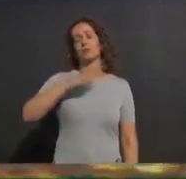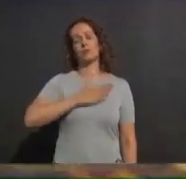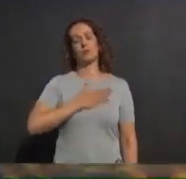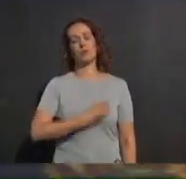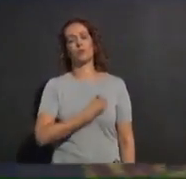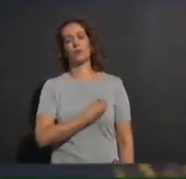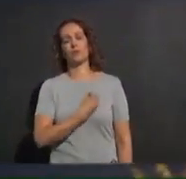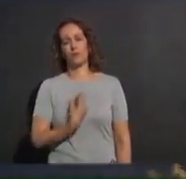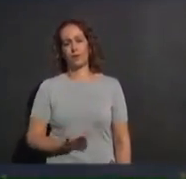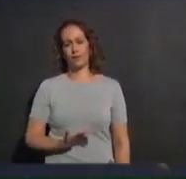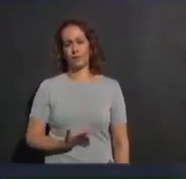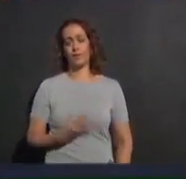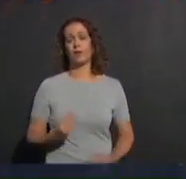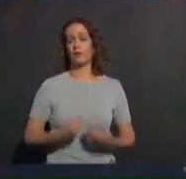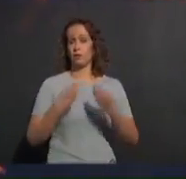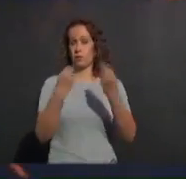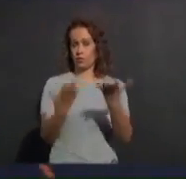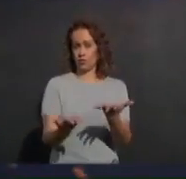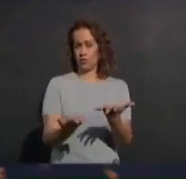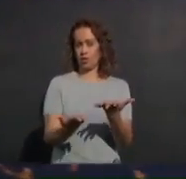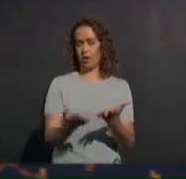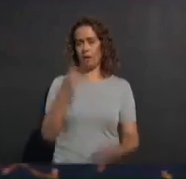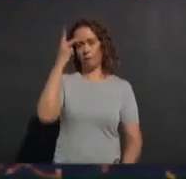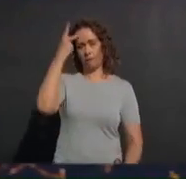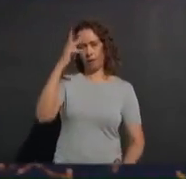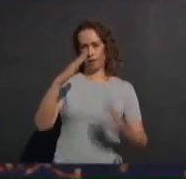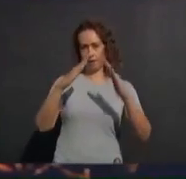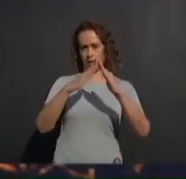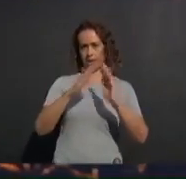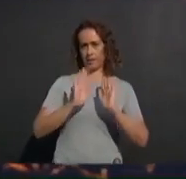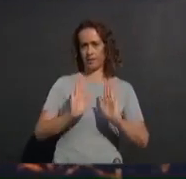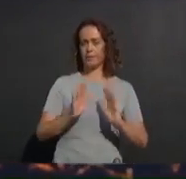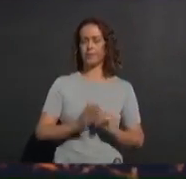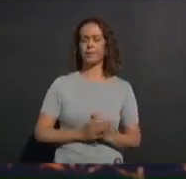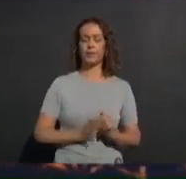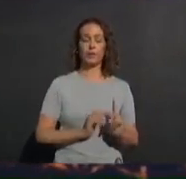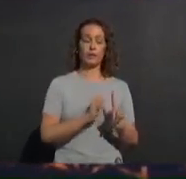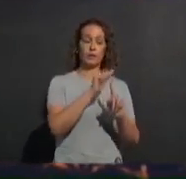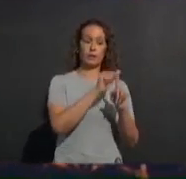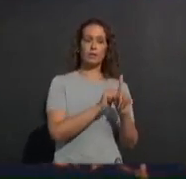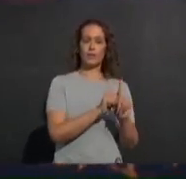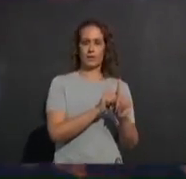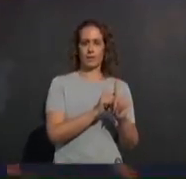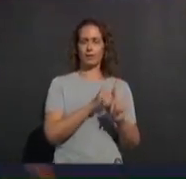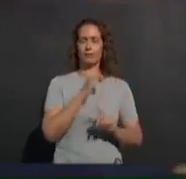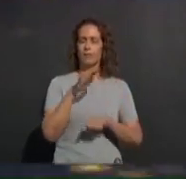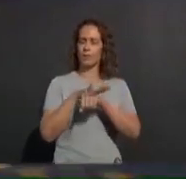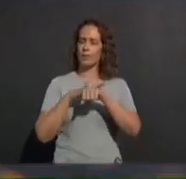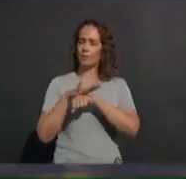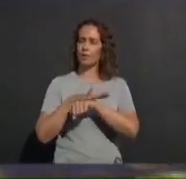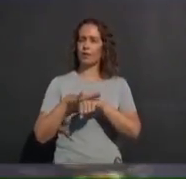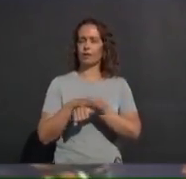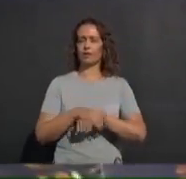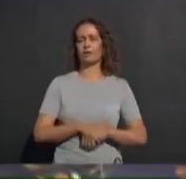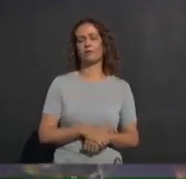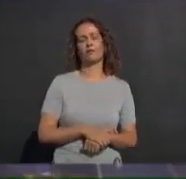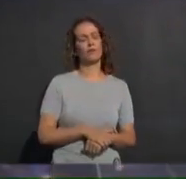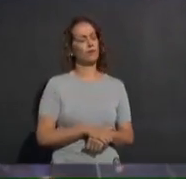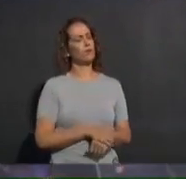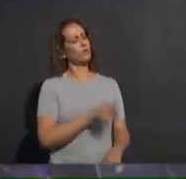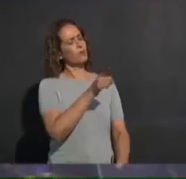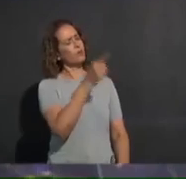posso dar um para casa para você? Chega para alguém esse mês, pelo menos uma pessoa, e fala assim: vem cá, você está pensando em se